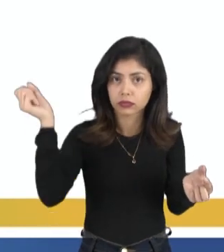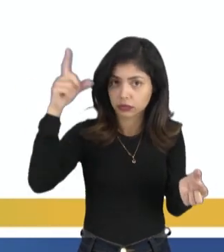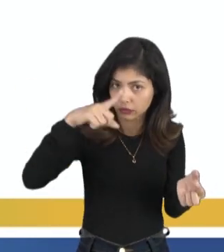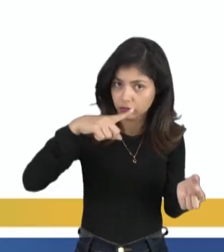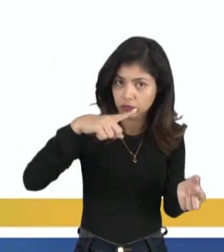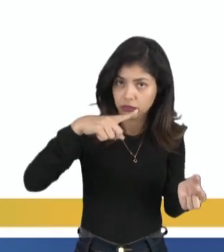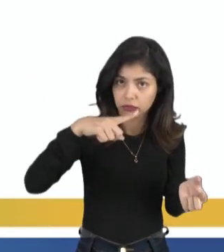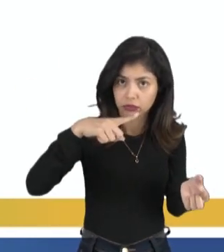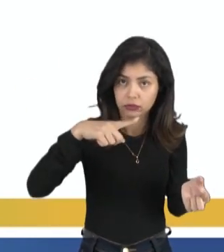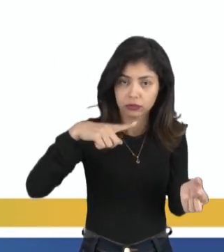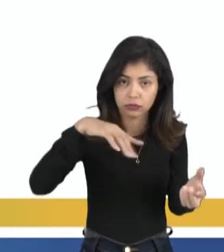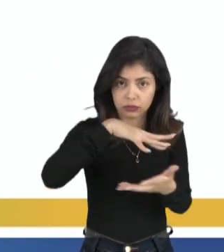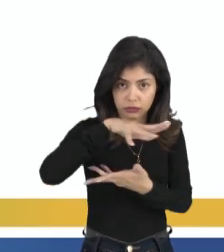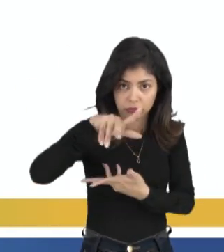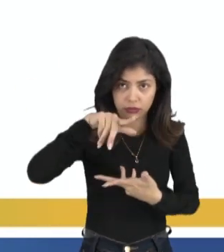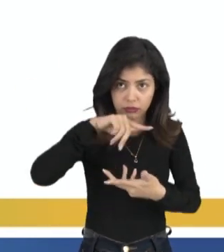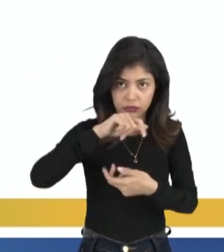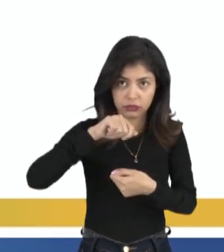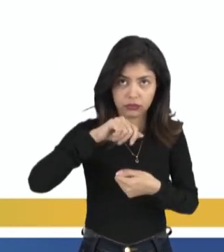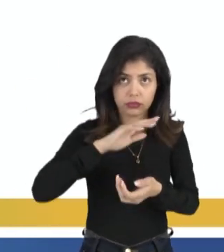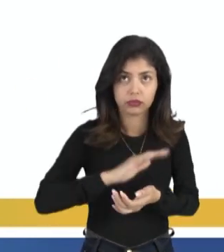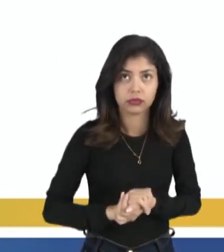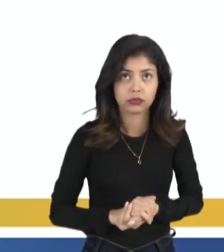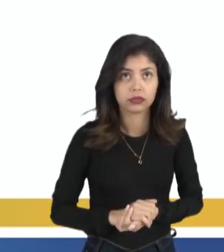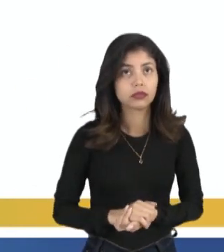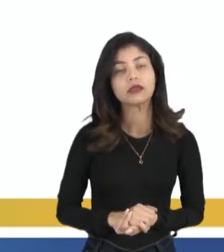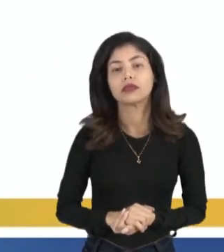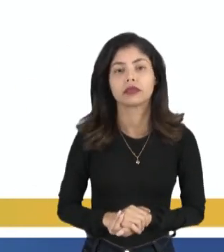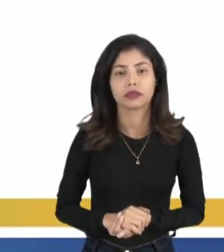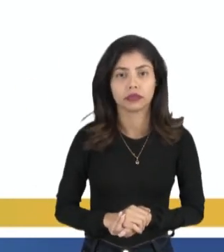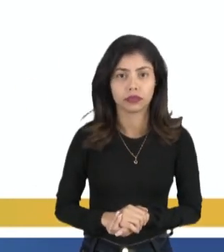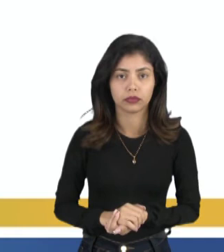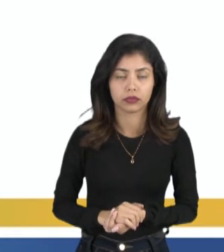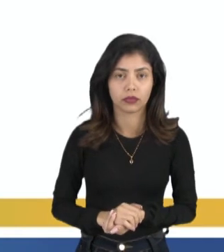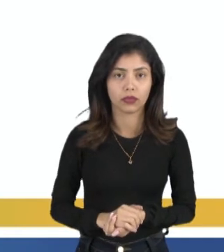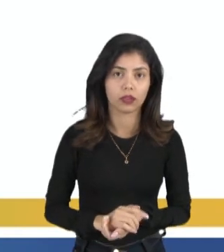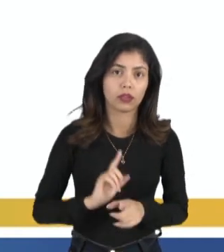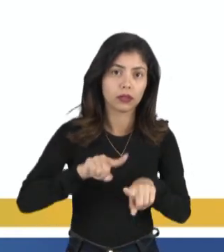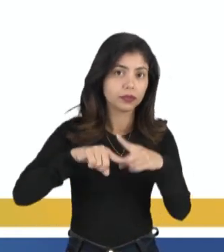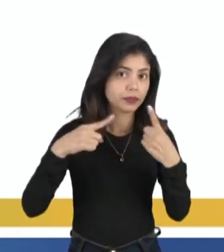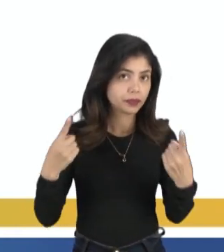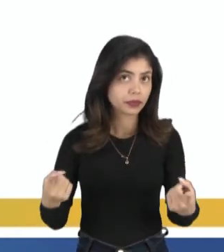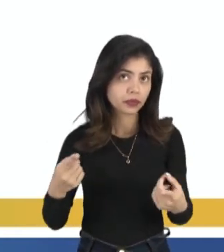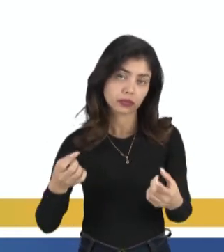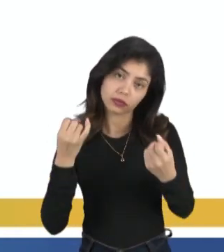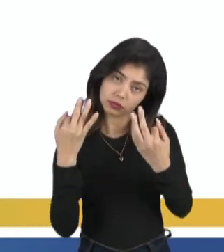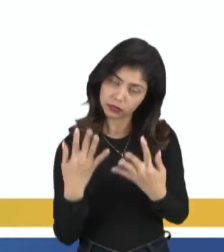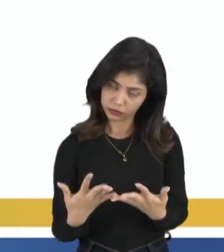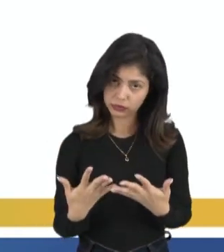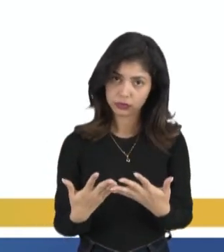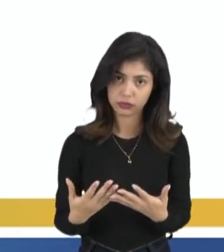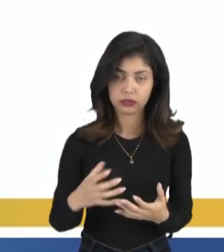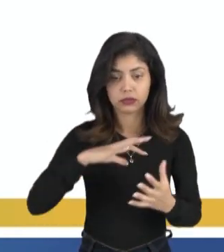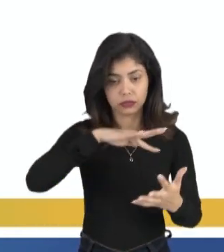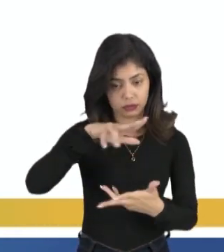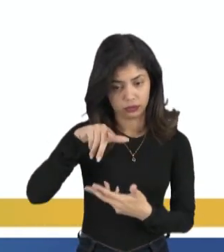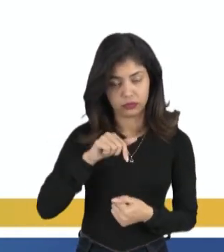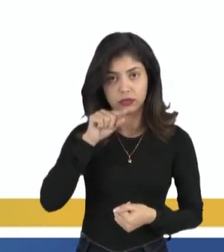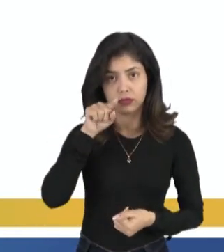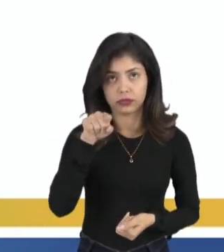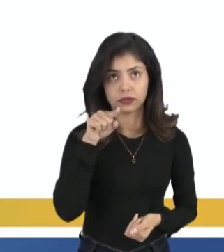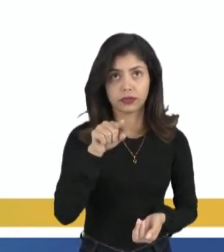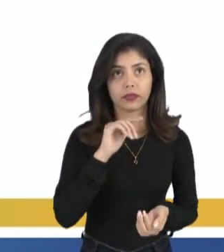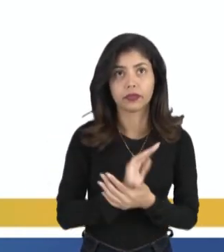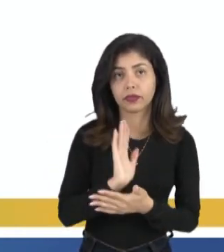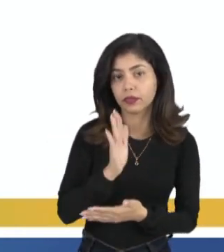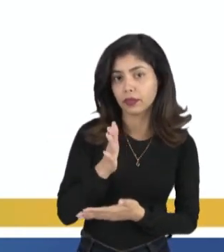solar terrestre, né? Um eclipse solar causado pela Terra. Mas, a partir do pressuposto que nós estamos na Terra, e esse